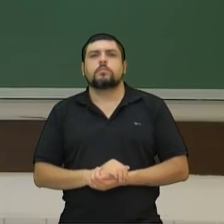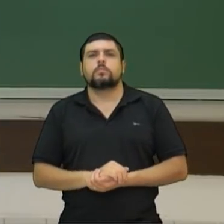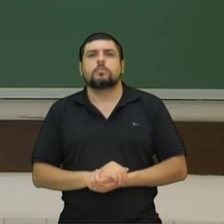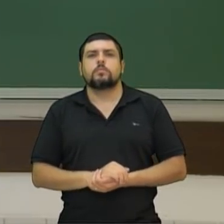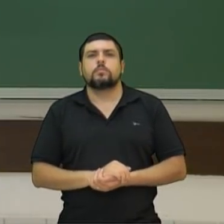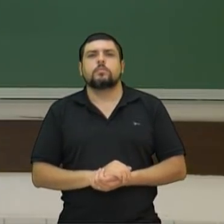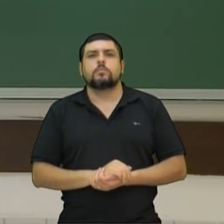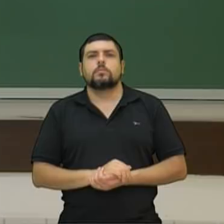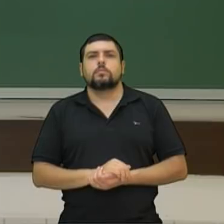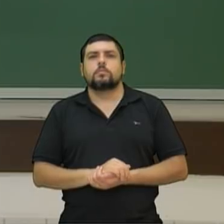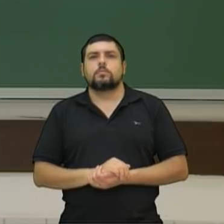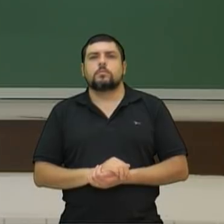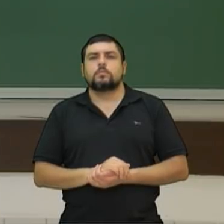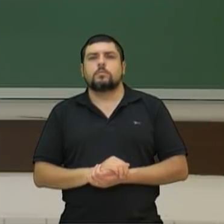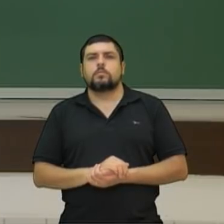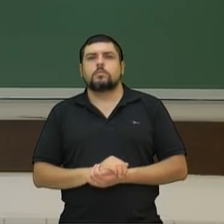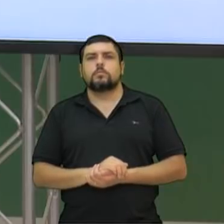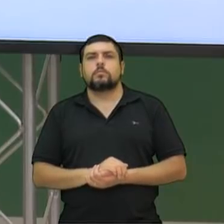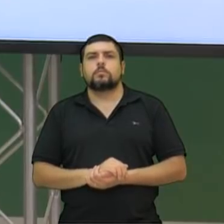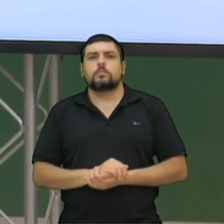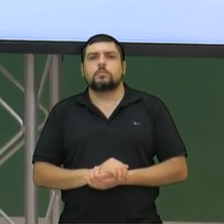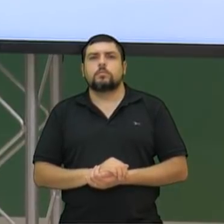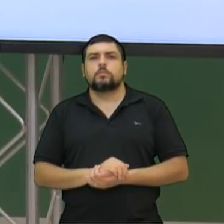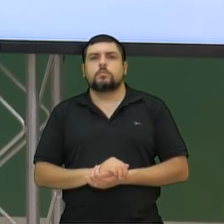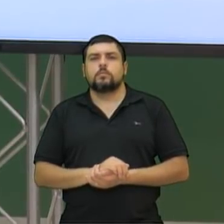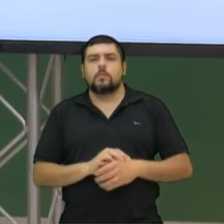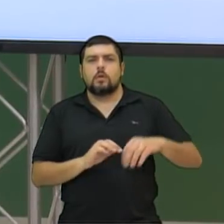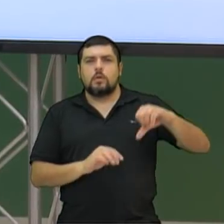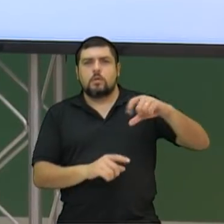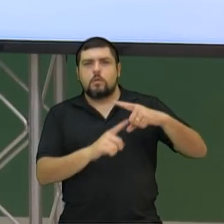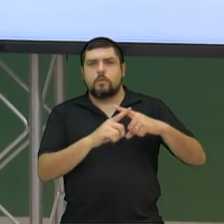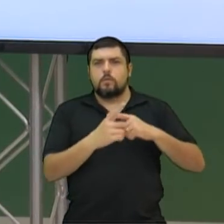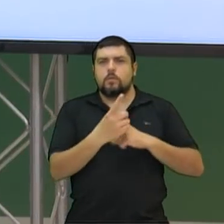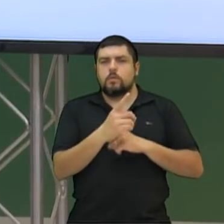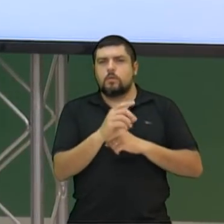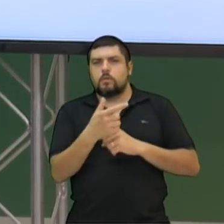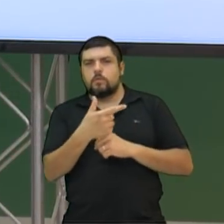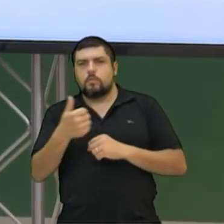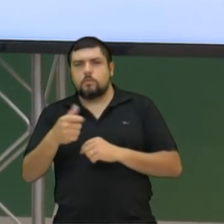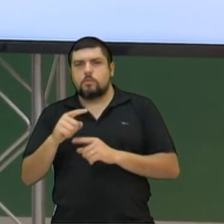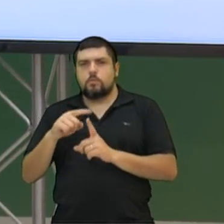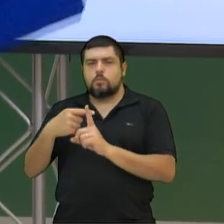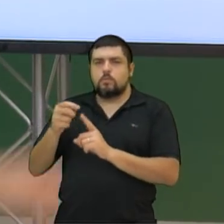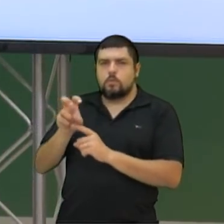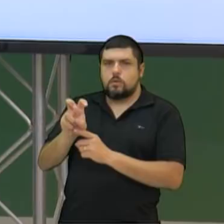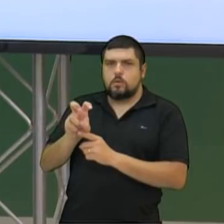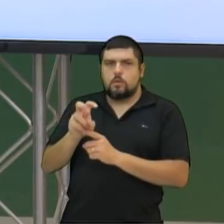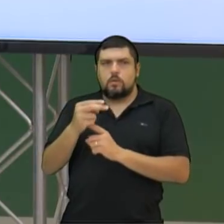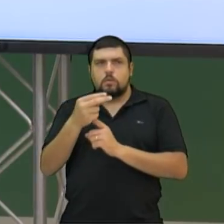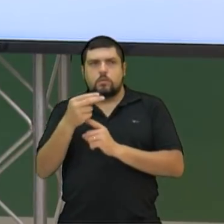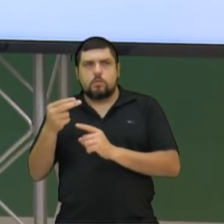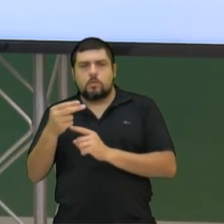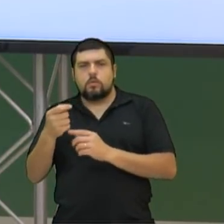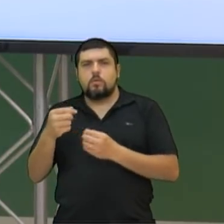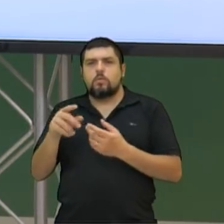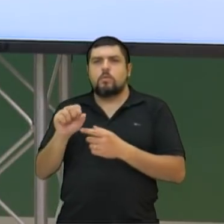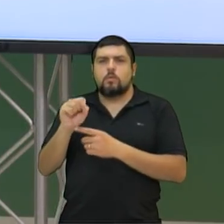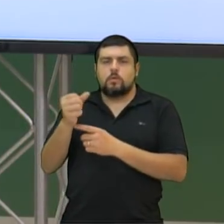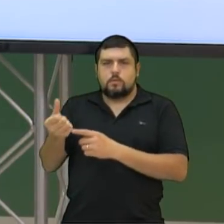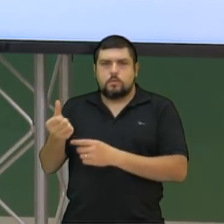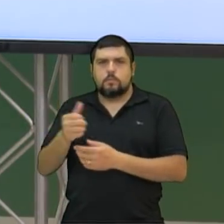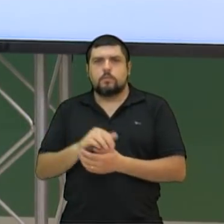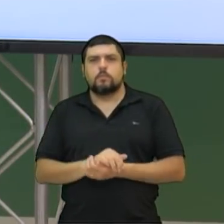aqui 9 vezes d menos 21 mais 5 maior ou igual, 9 vezes d menos 21 mais 5 menor ou igual